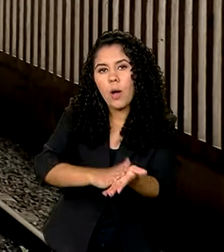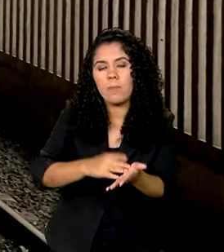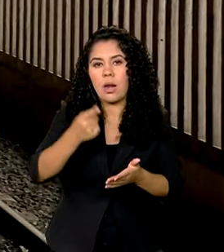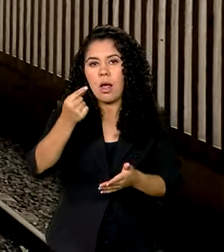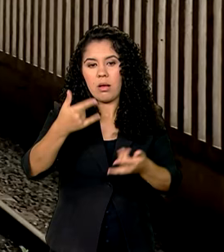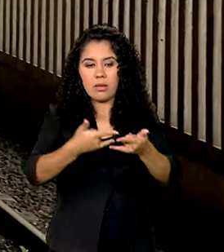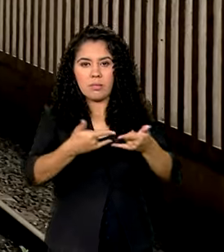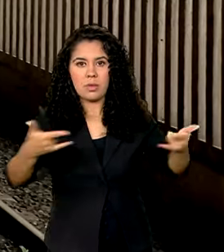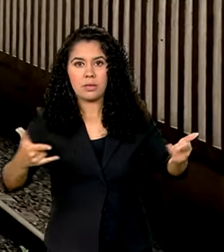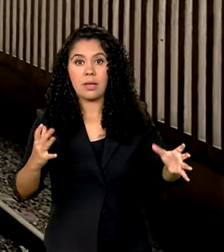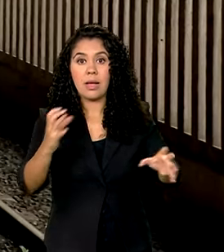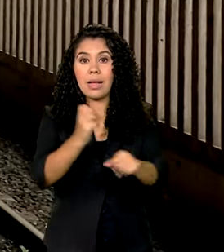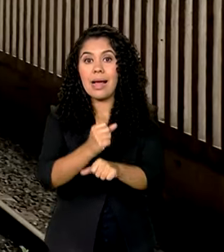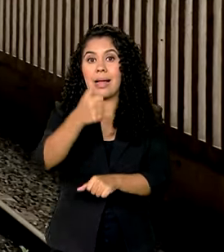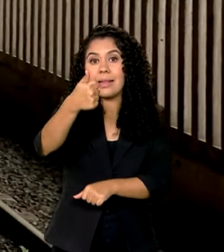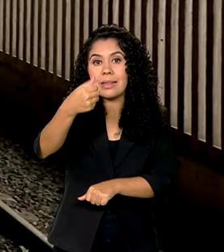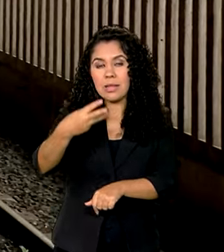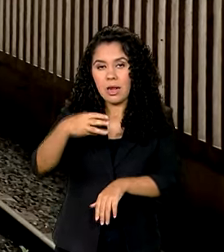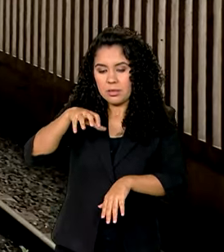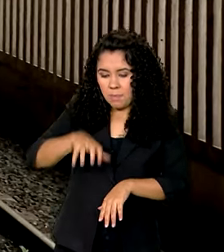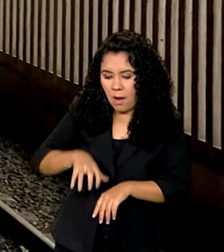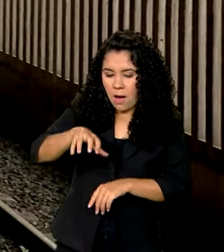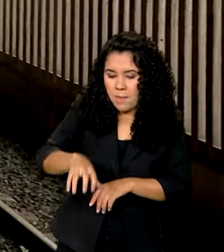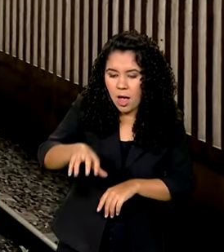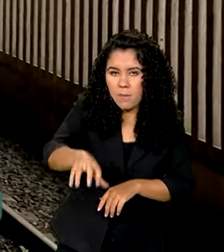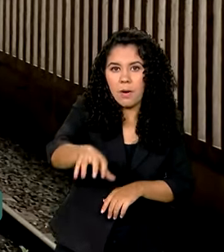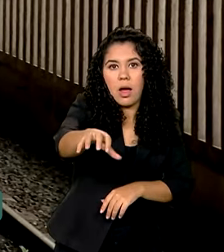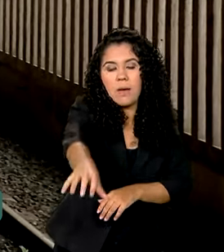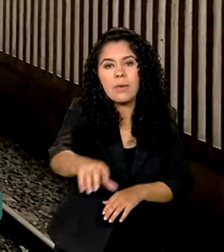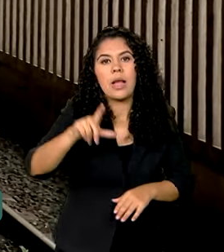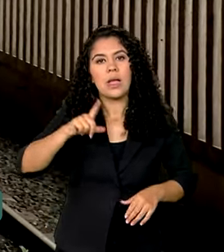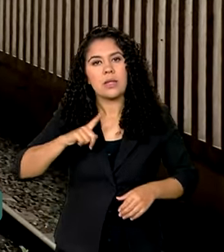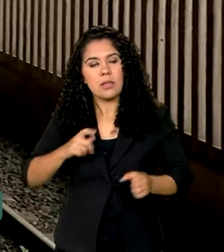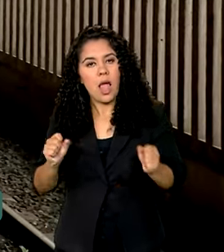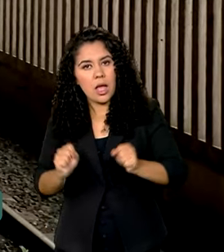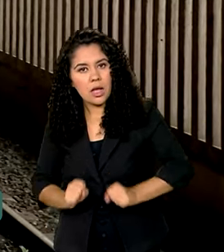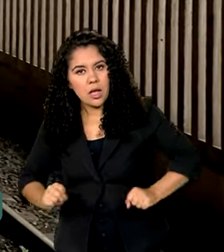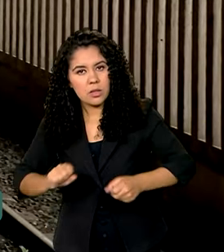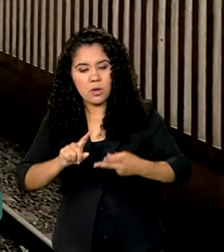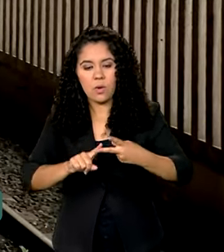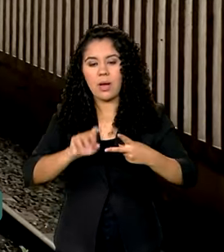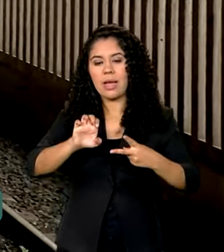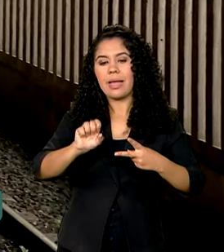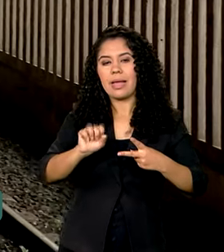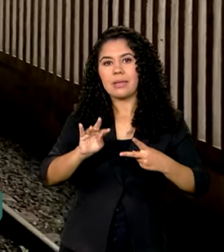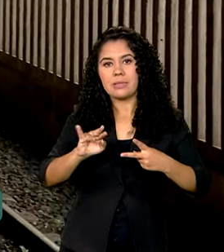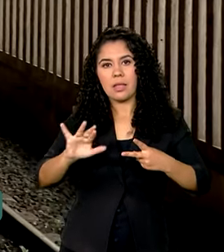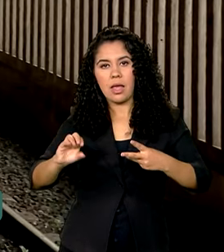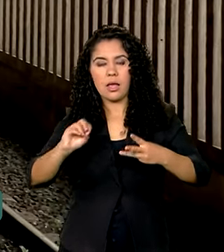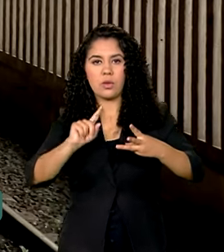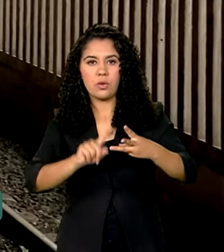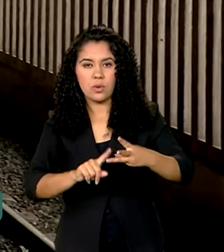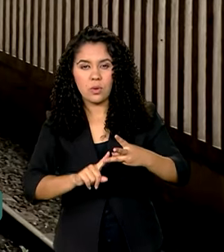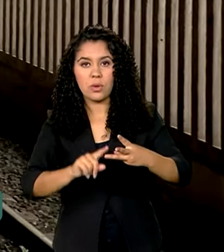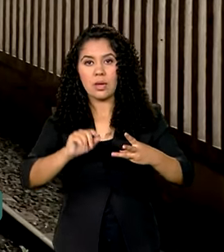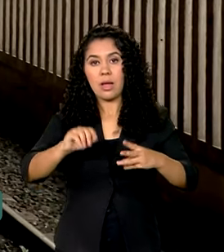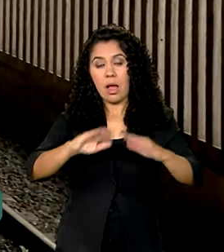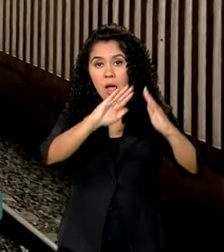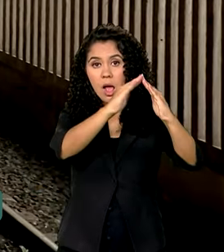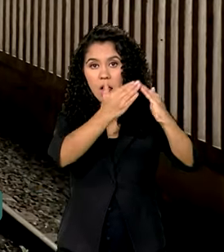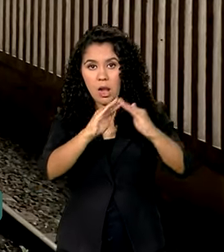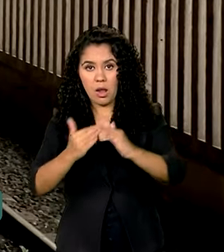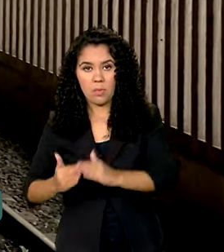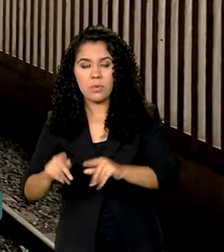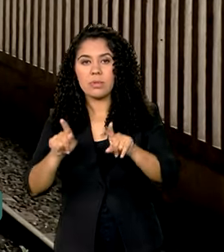por 3 estações, atendendo as cidades de Canoas, Esteio, Sapucaia do Sul, São Leopoldo e